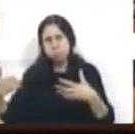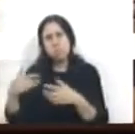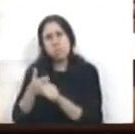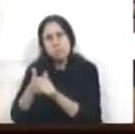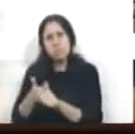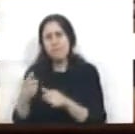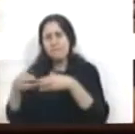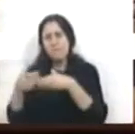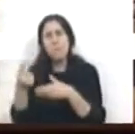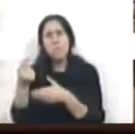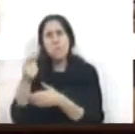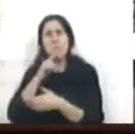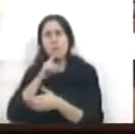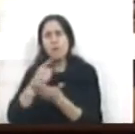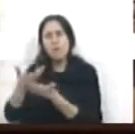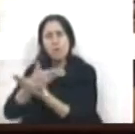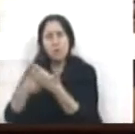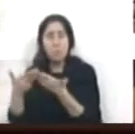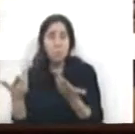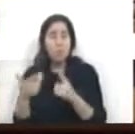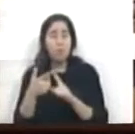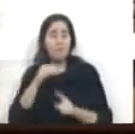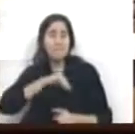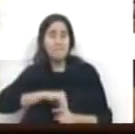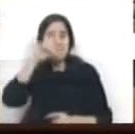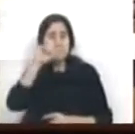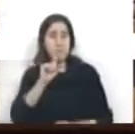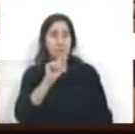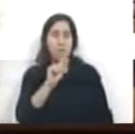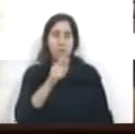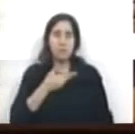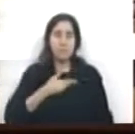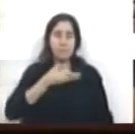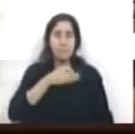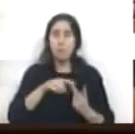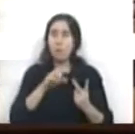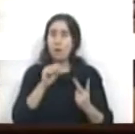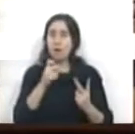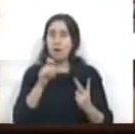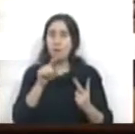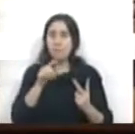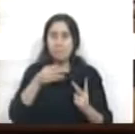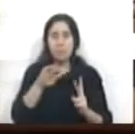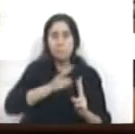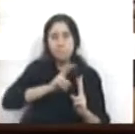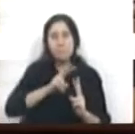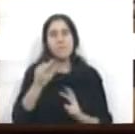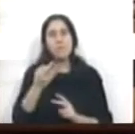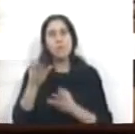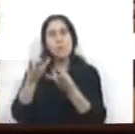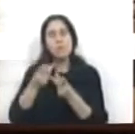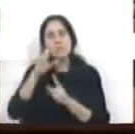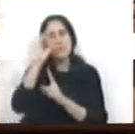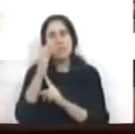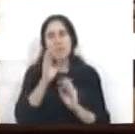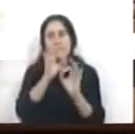lucros milionários ou para a EDP ou para a Galp. Por isso, de facto, quem vocês queriam servir no vosso orçamento de Estado pode